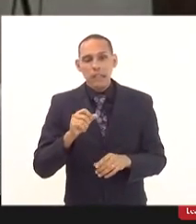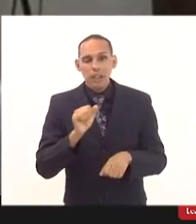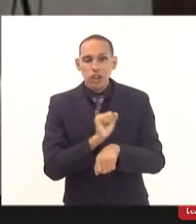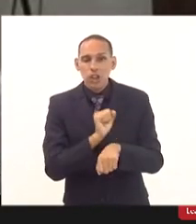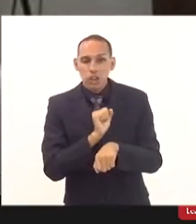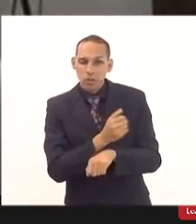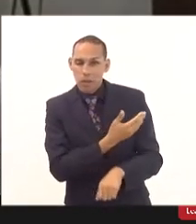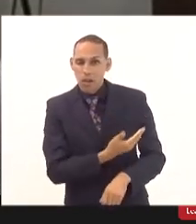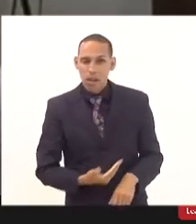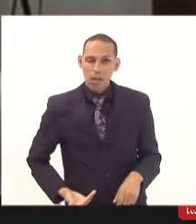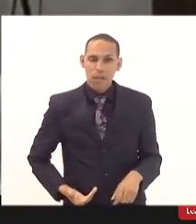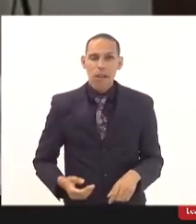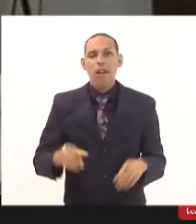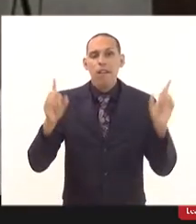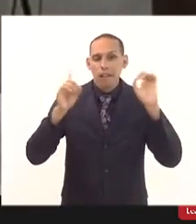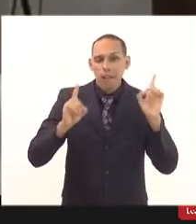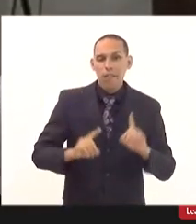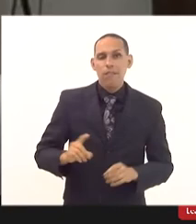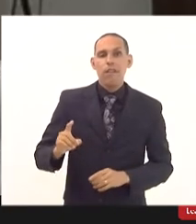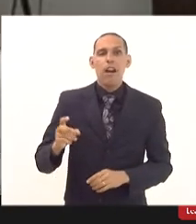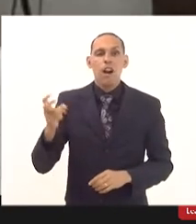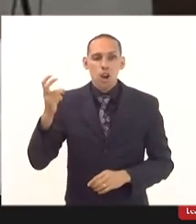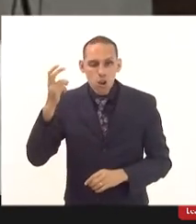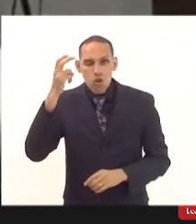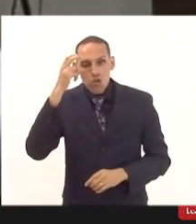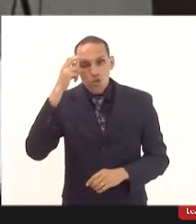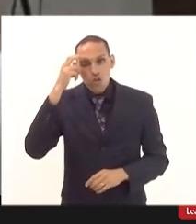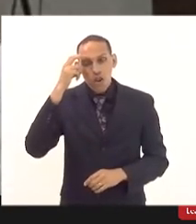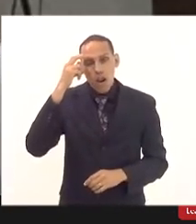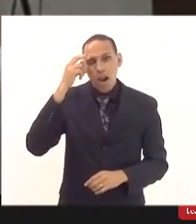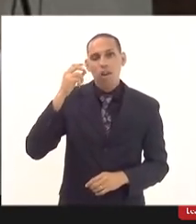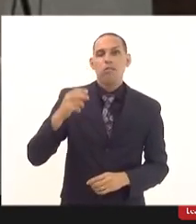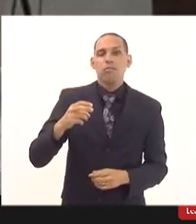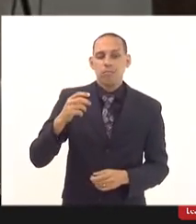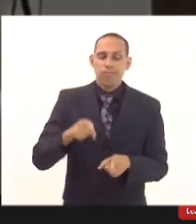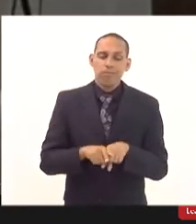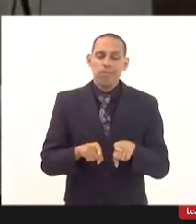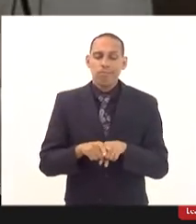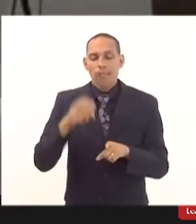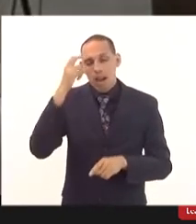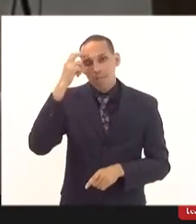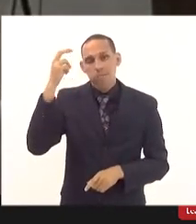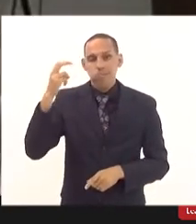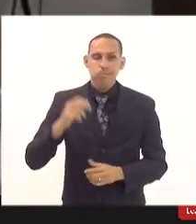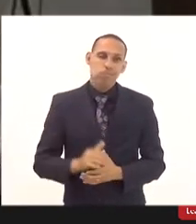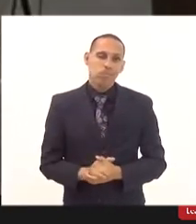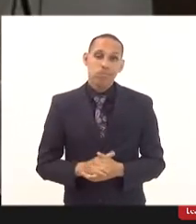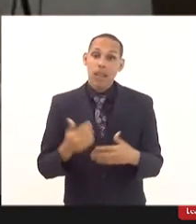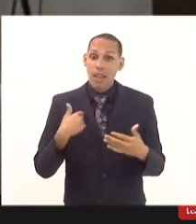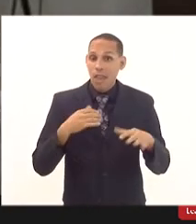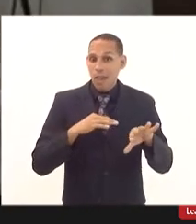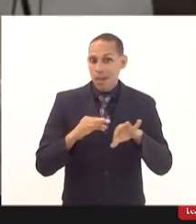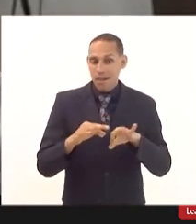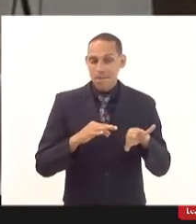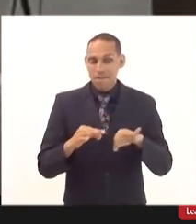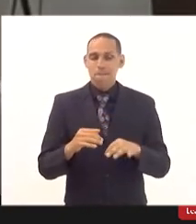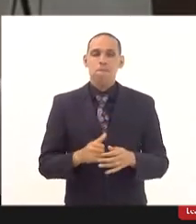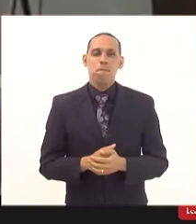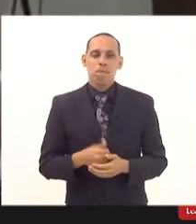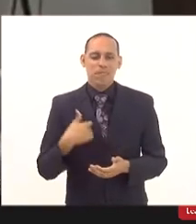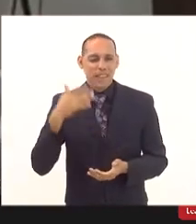dela deficiente cultural e intelectual Tá bom eu preparei aqui um